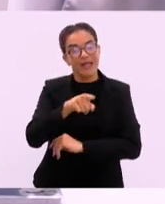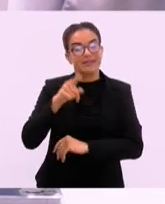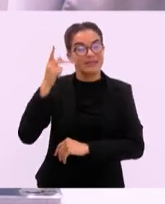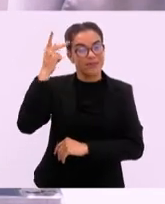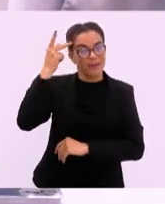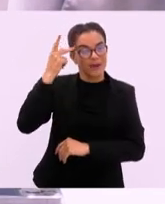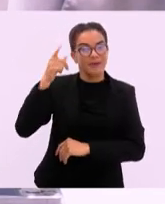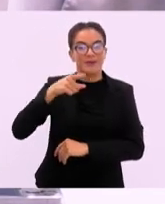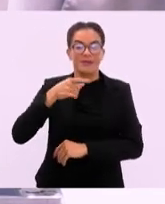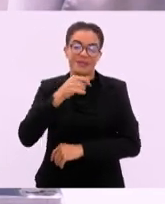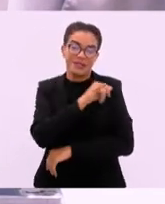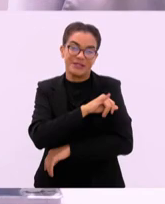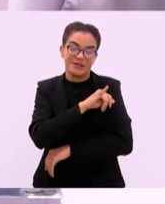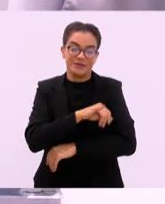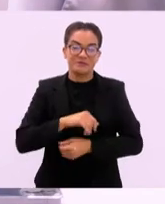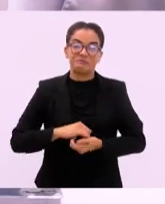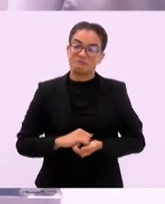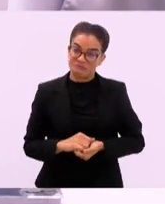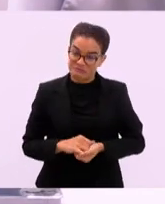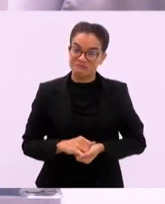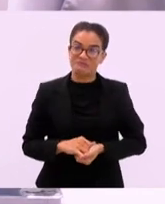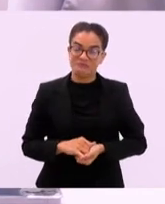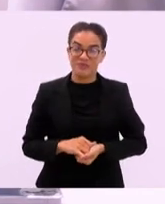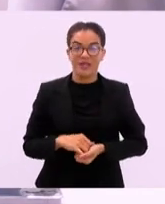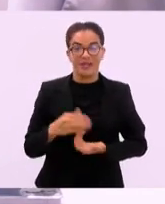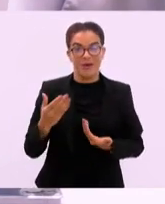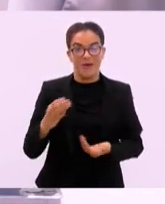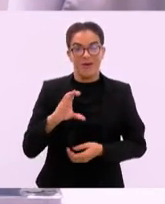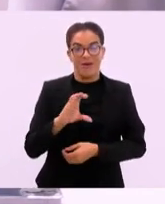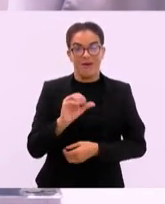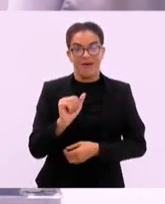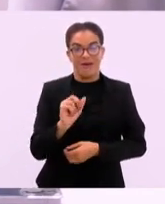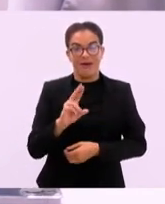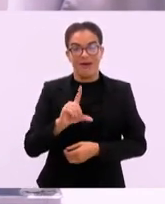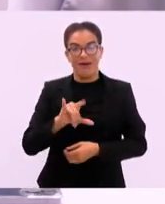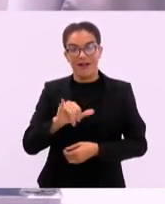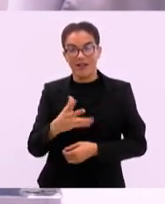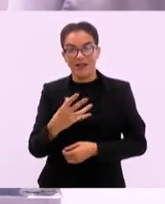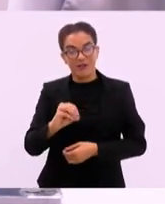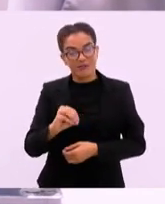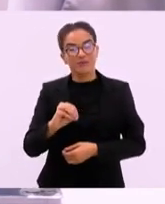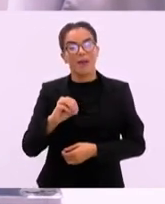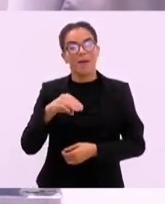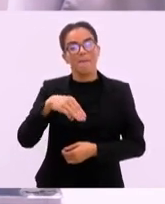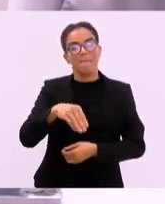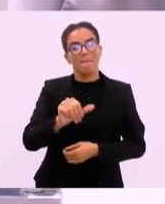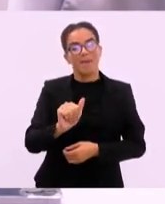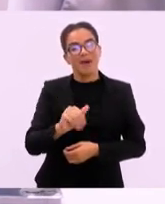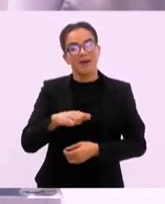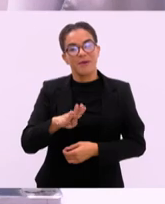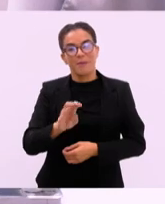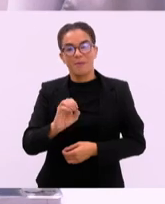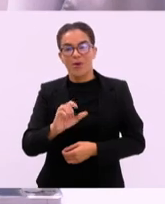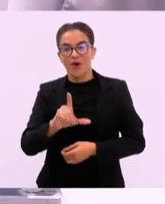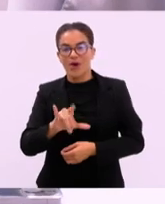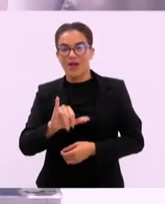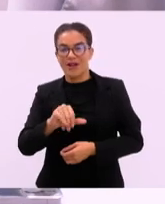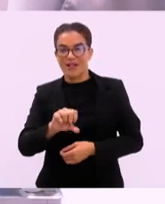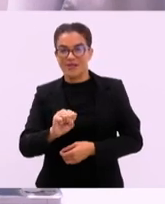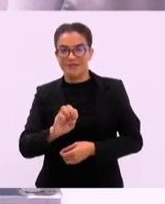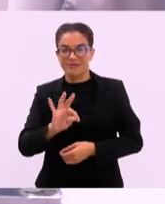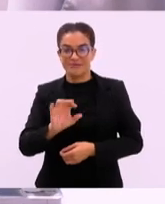Paulo. Então, Carlinhos, mambolistas. Carlinhos BNH, como bom